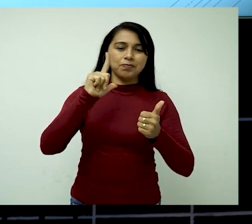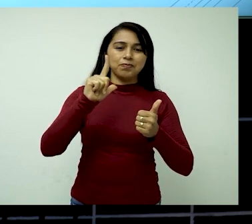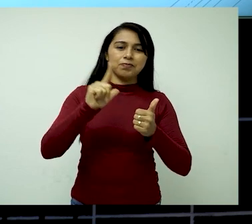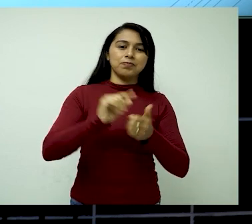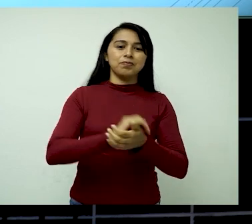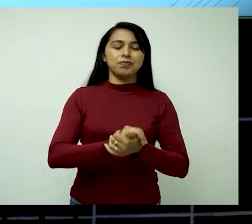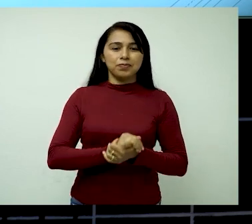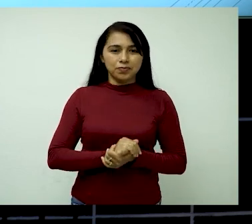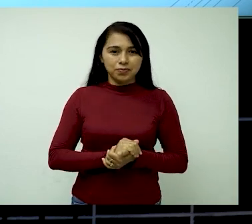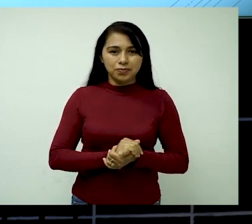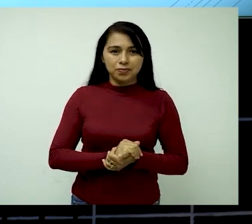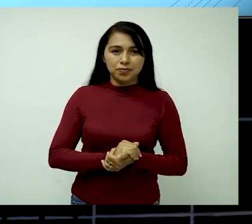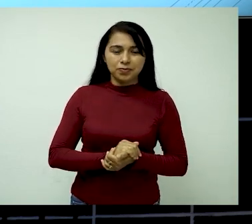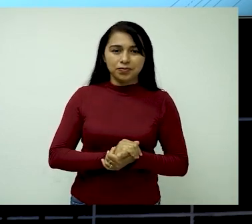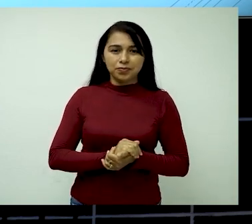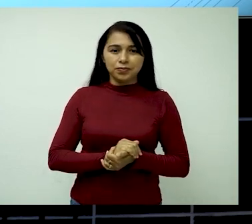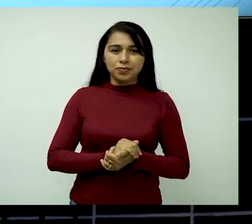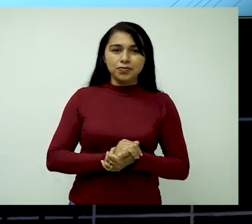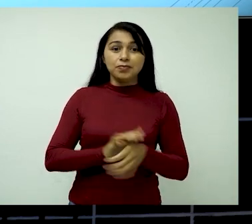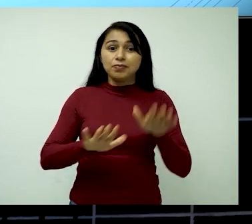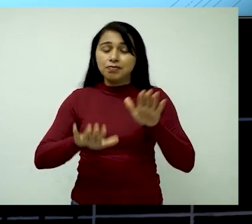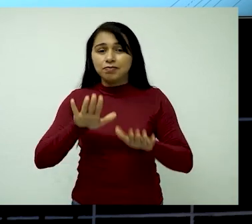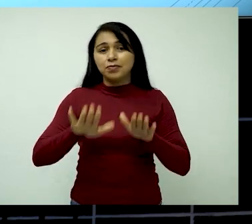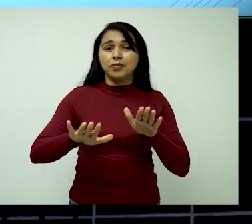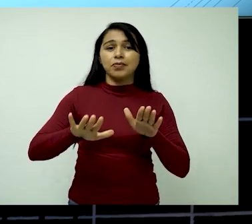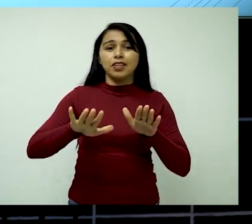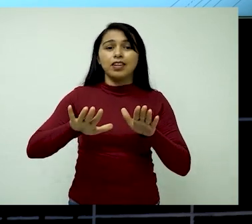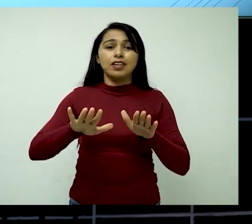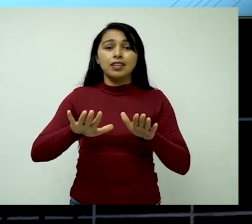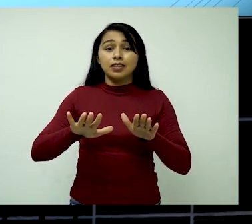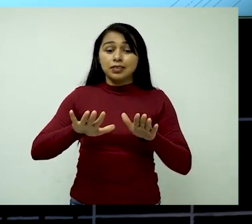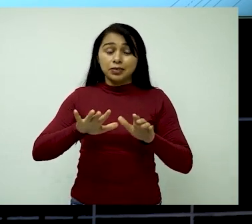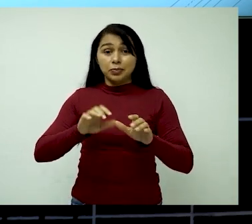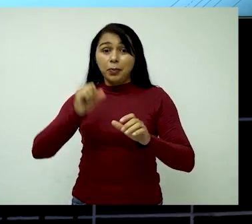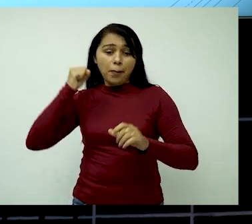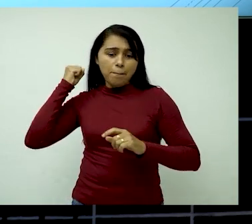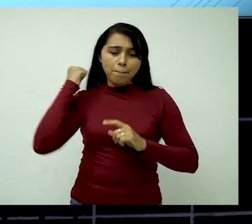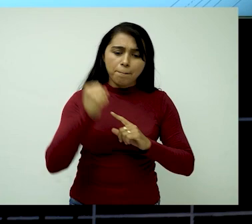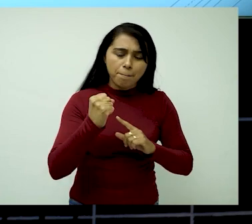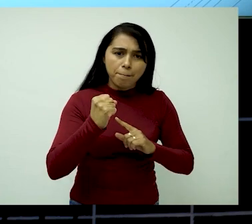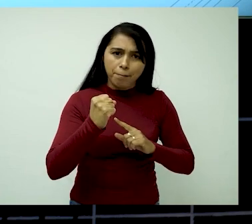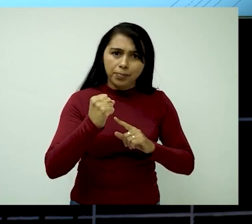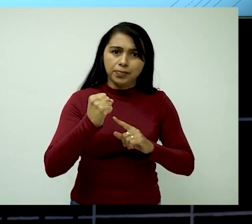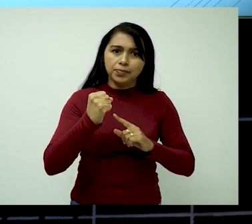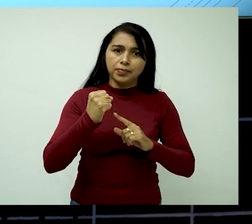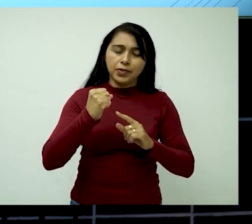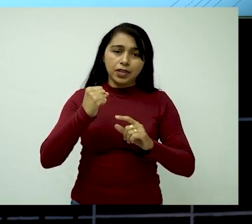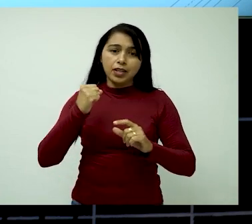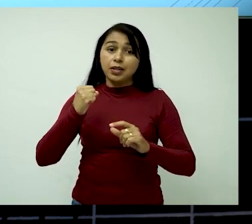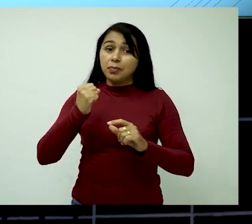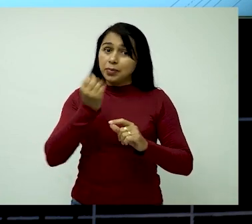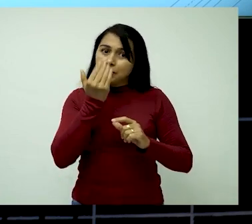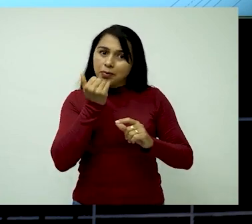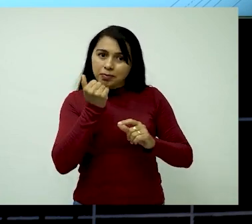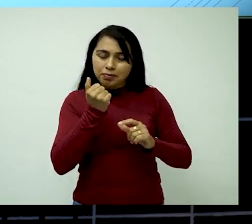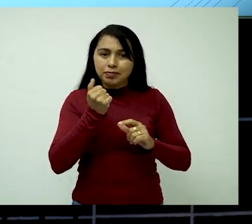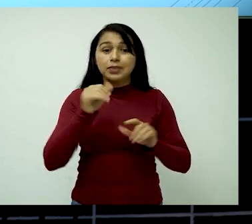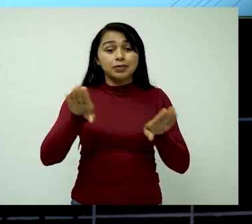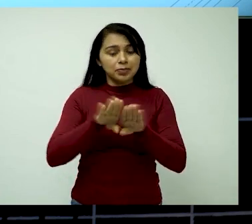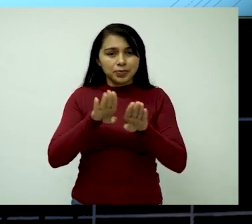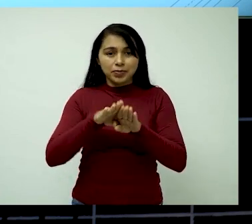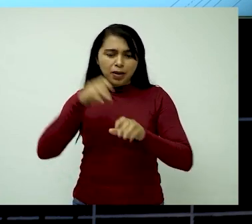para a sua sobrevivência. Às vezes, além de capturar os alimentos, eles também precisavam